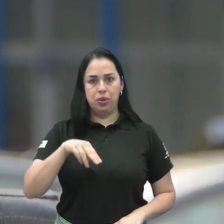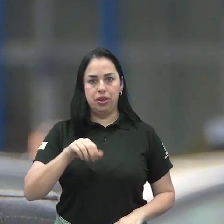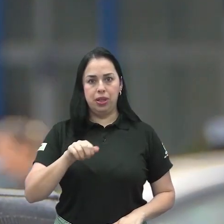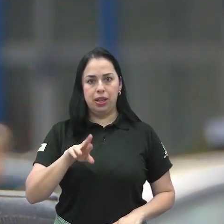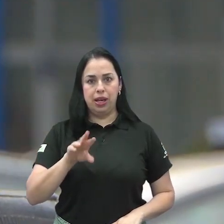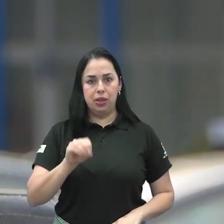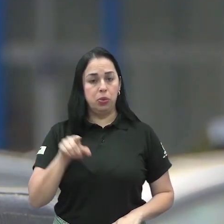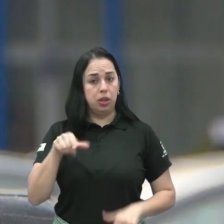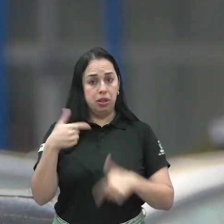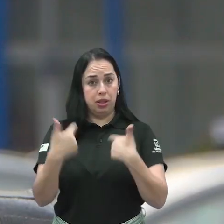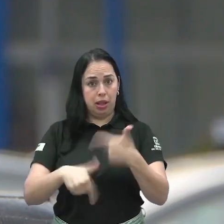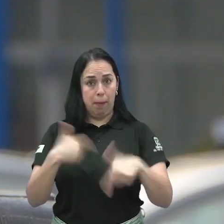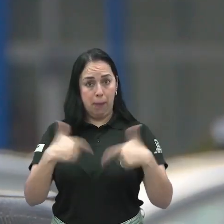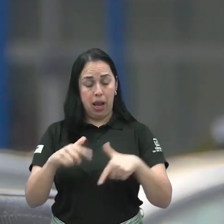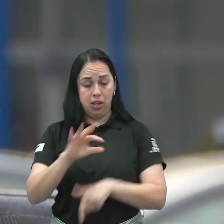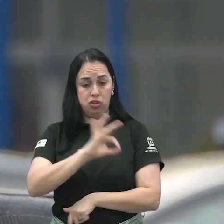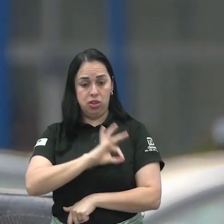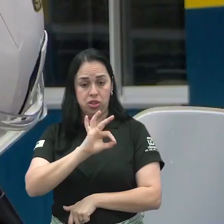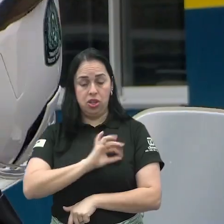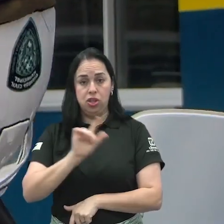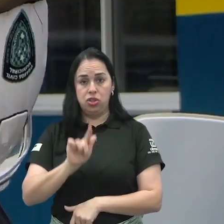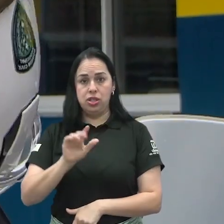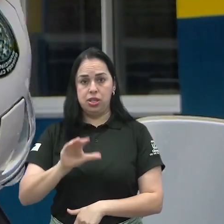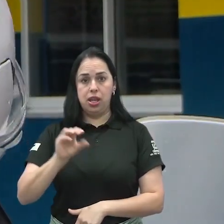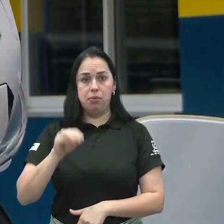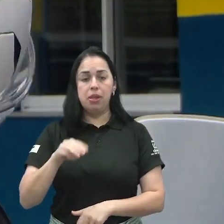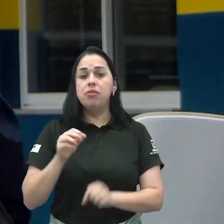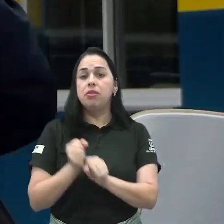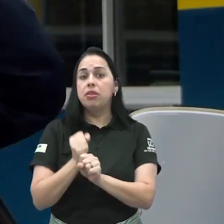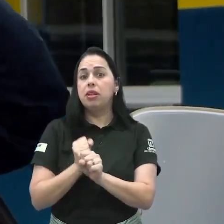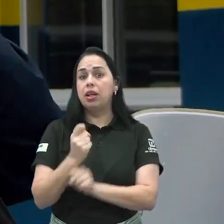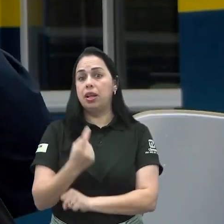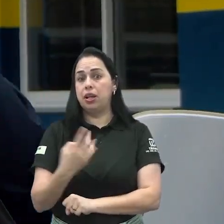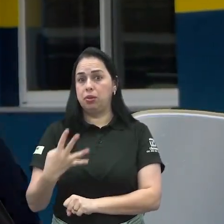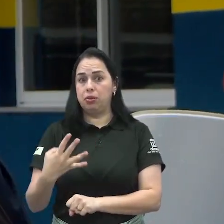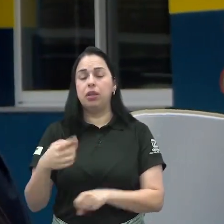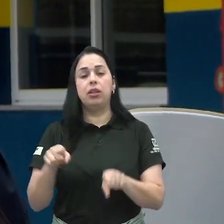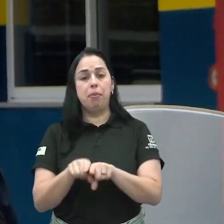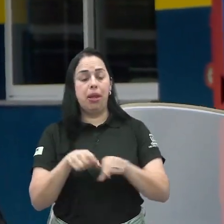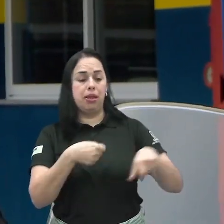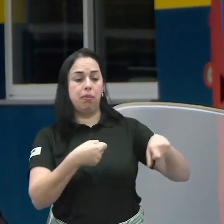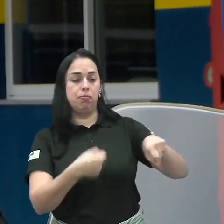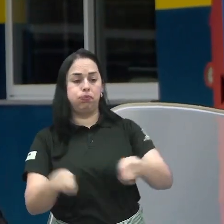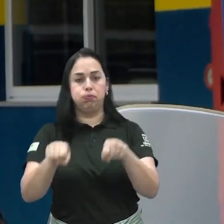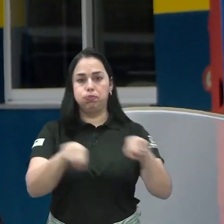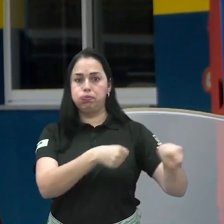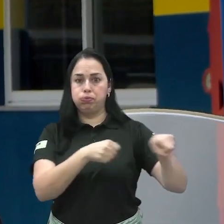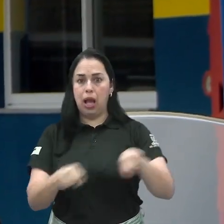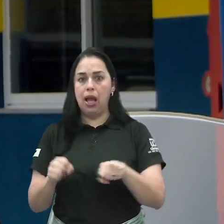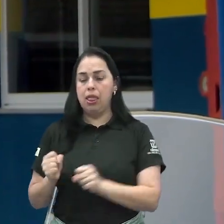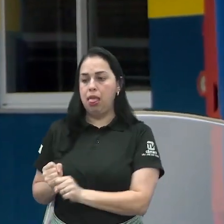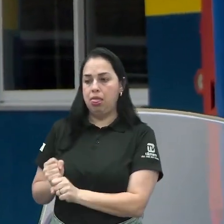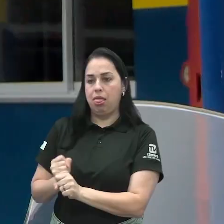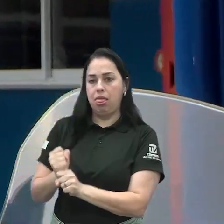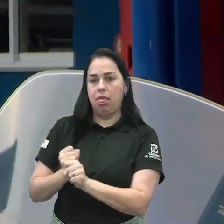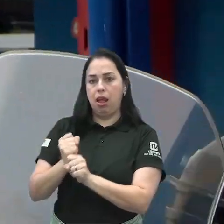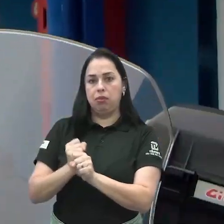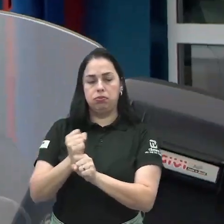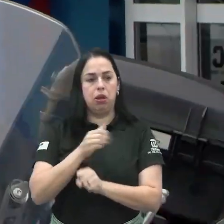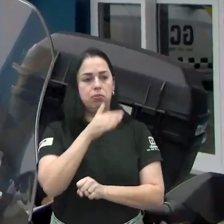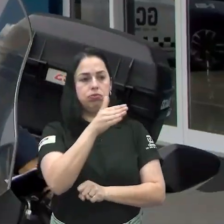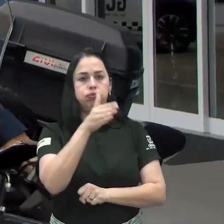é guarda civil municipal há 14 anos e integra o Grupamento Tático de Motos, o GETAM. Ao longo da